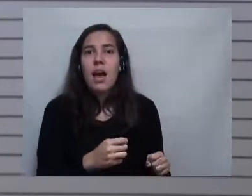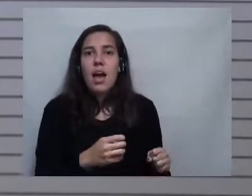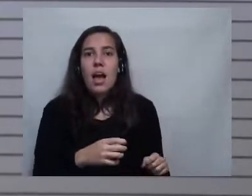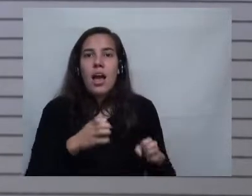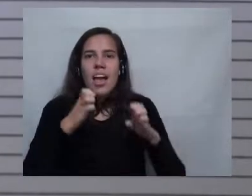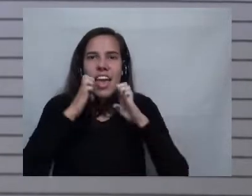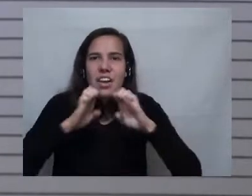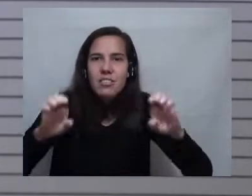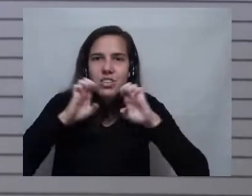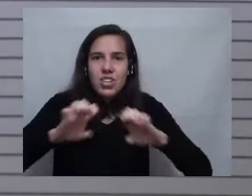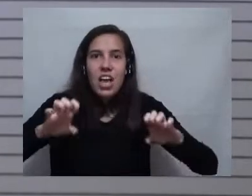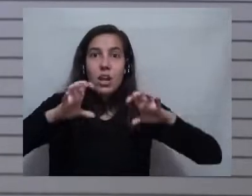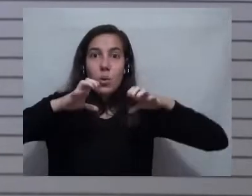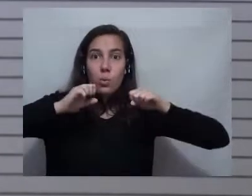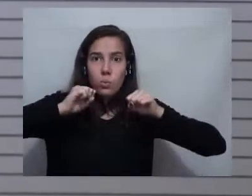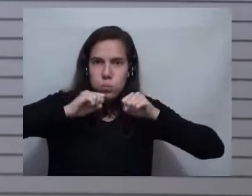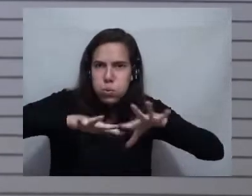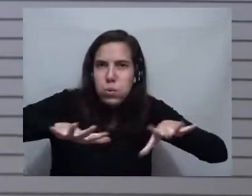espalhado